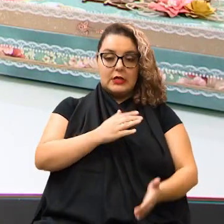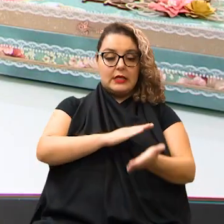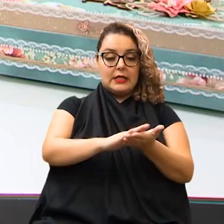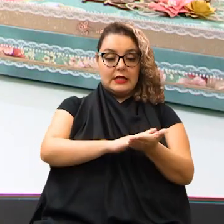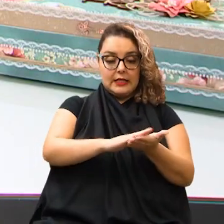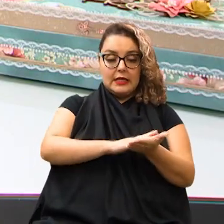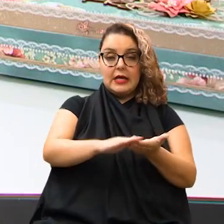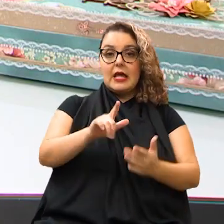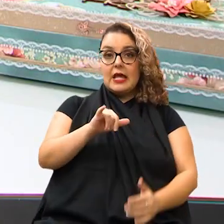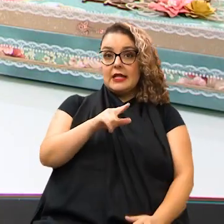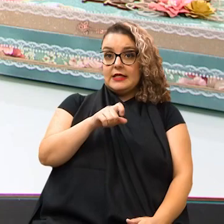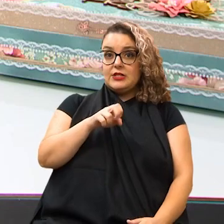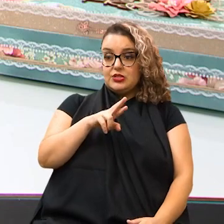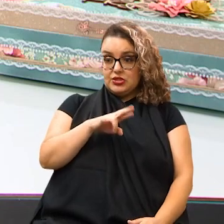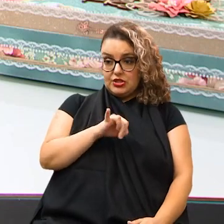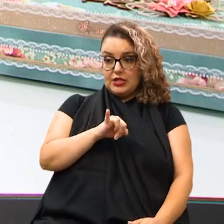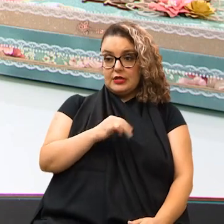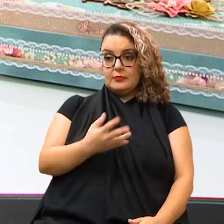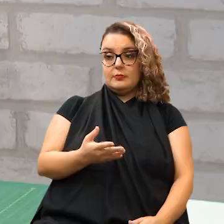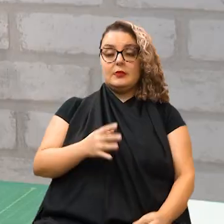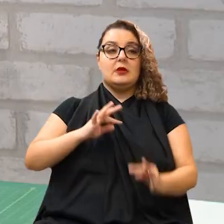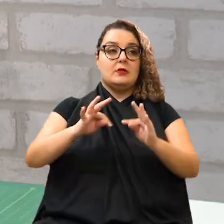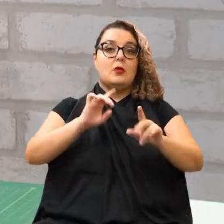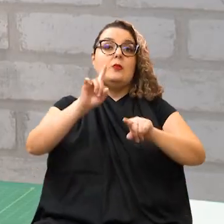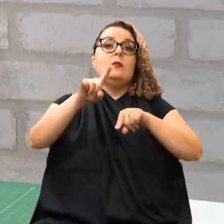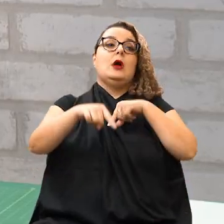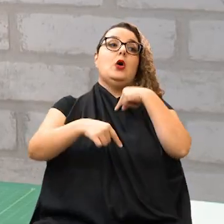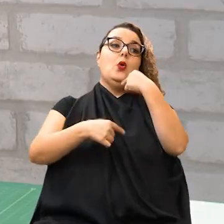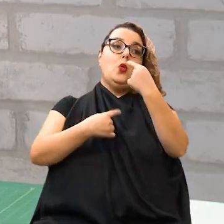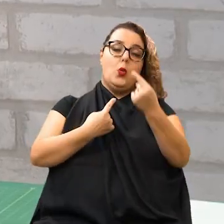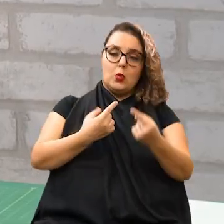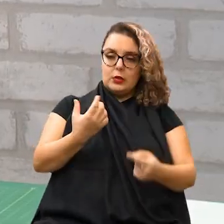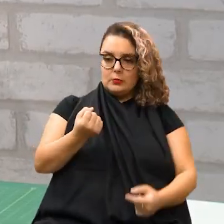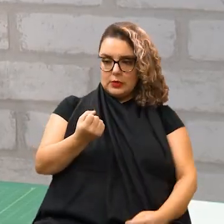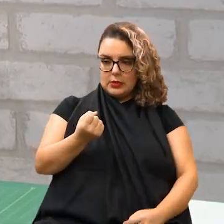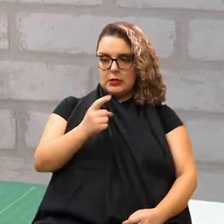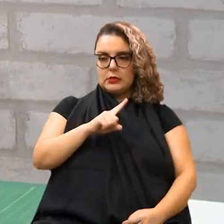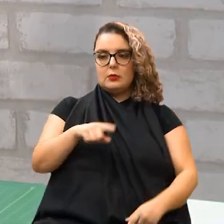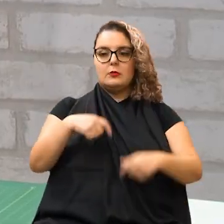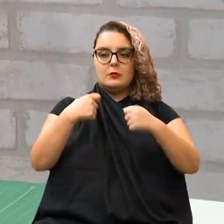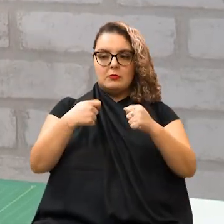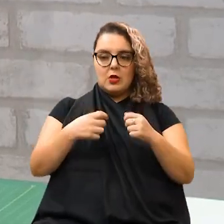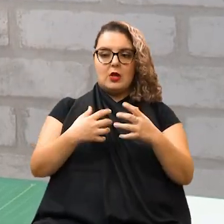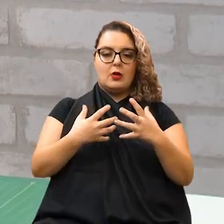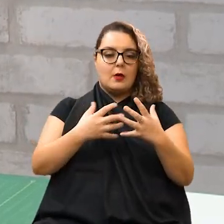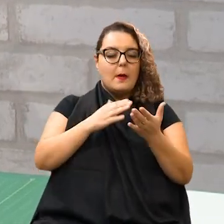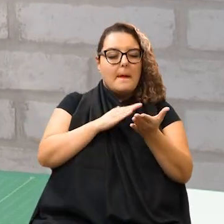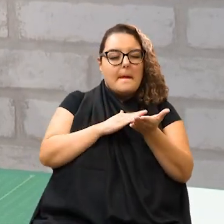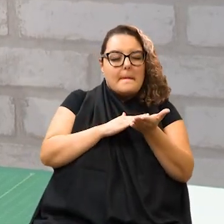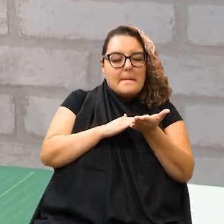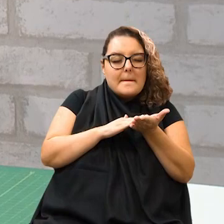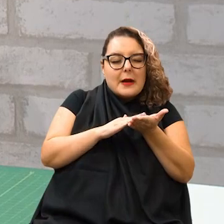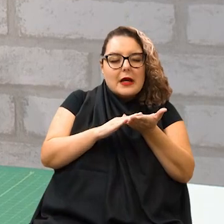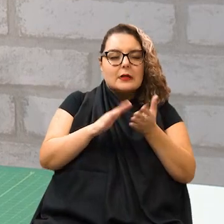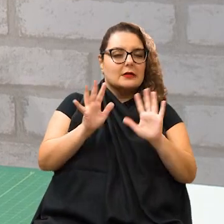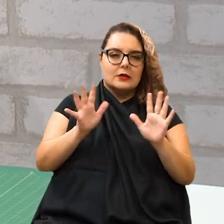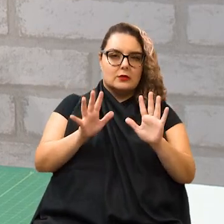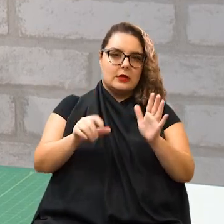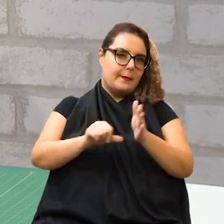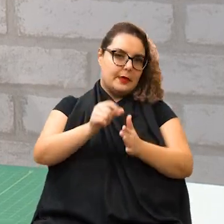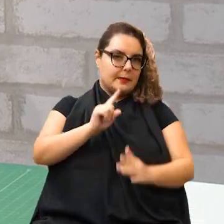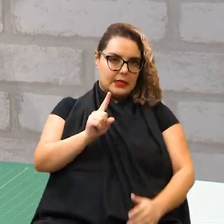só, lixei, porque na verdade, para fazer a técnica, eu vou passar uma outra demão de tinta branca. Então não tem necessidade de a gente deixar muito branquinho